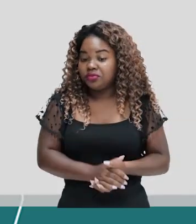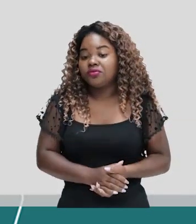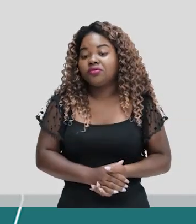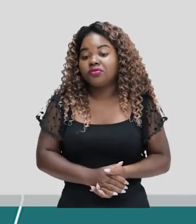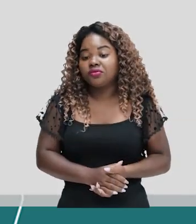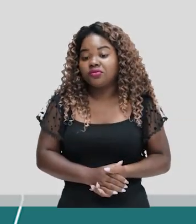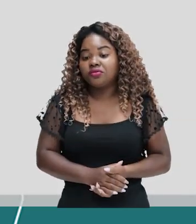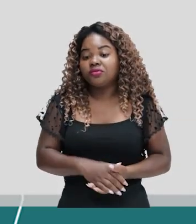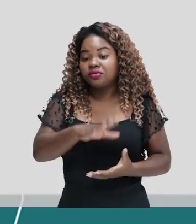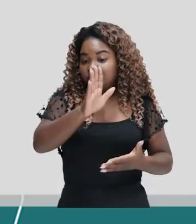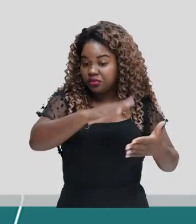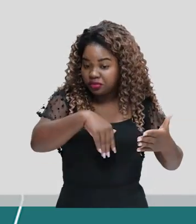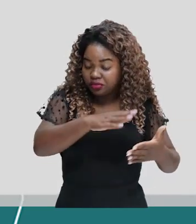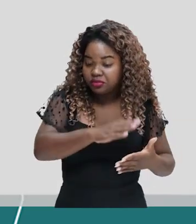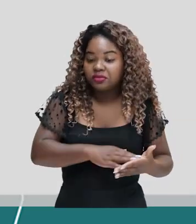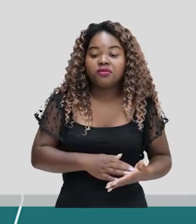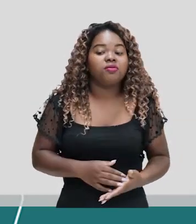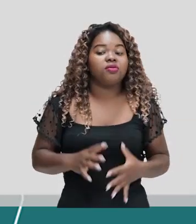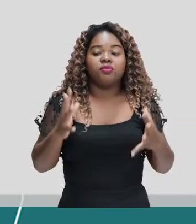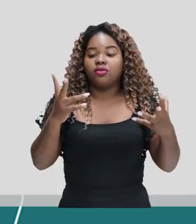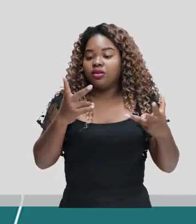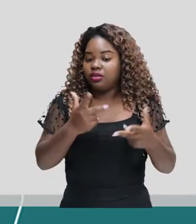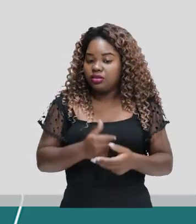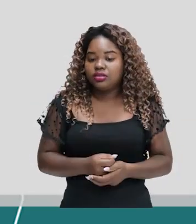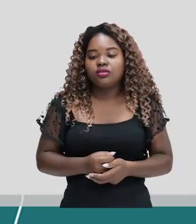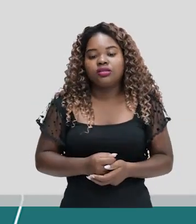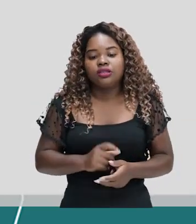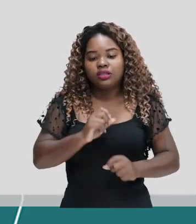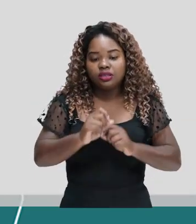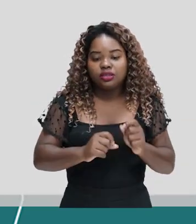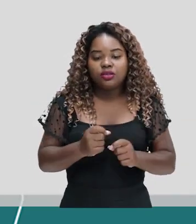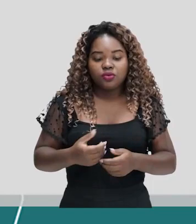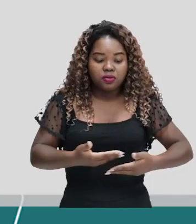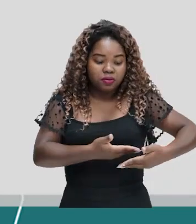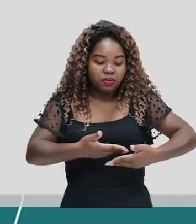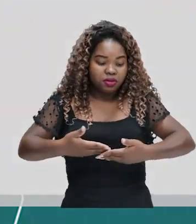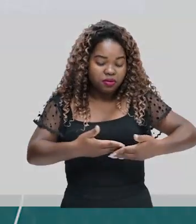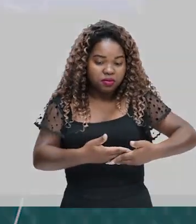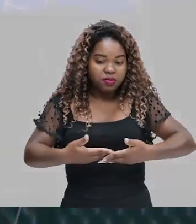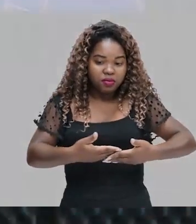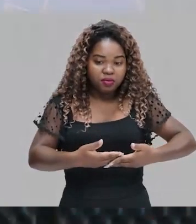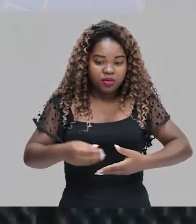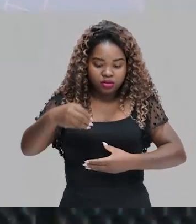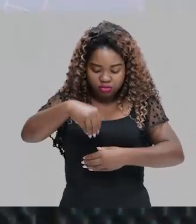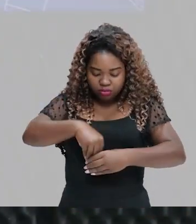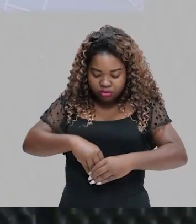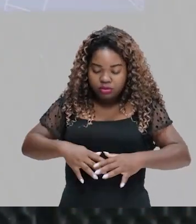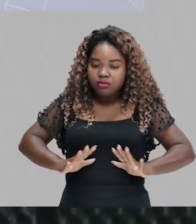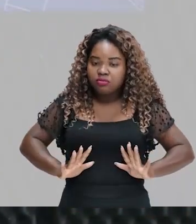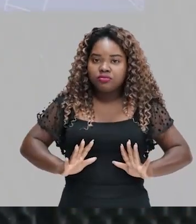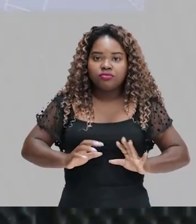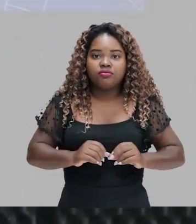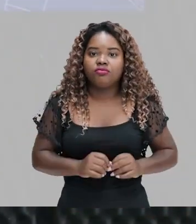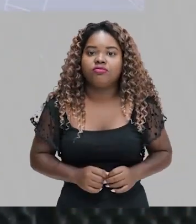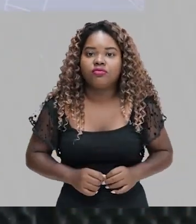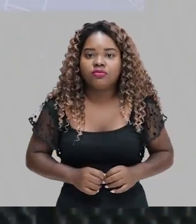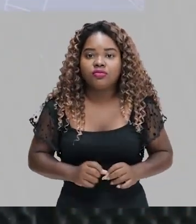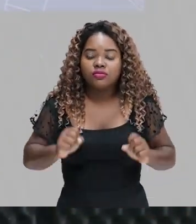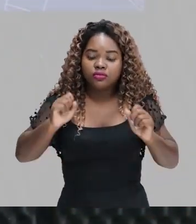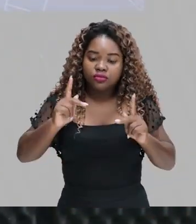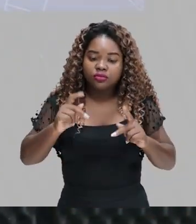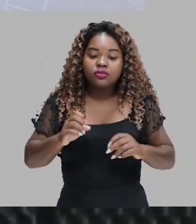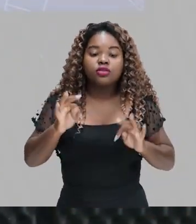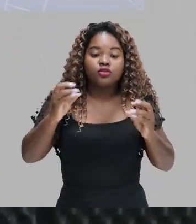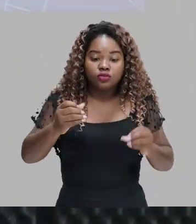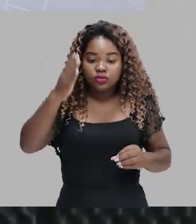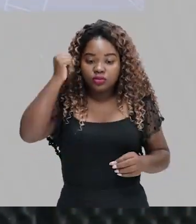obras que mais me impressionam de Leonardo da Vinci. Gente, é o desenho de um bebê no útero. Tá, beleza. Todo mundo sabe que o bebê está dentro do útero.